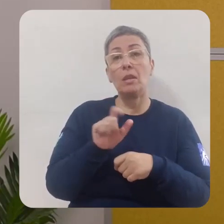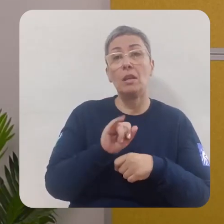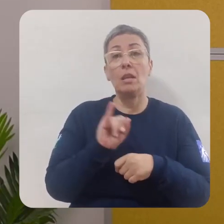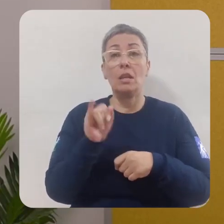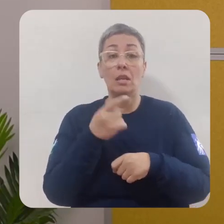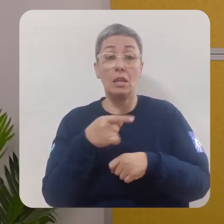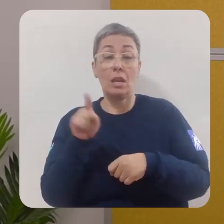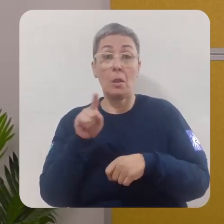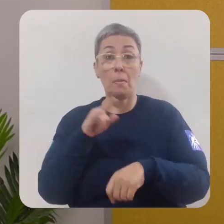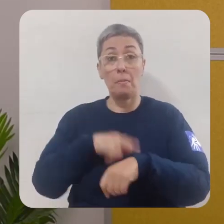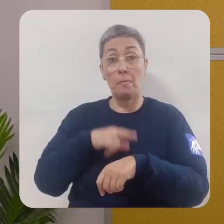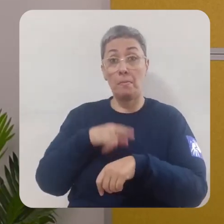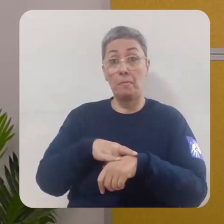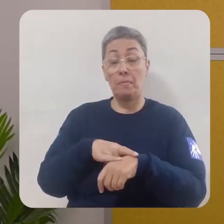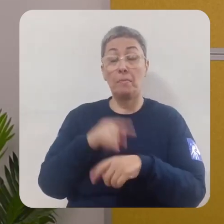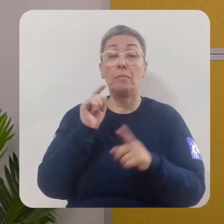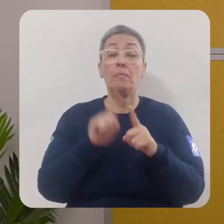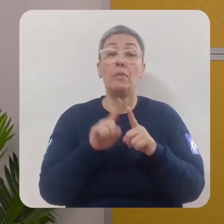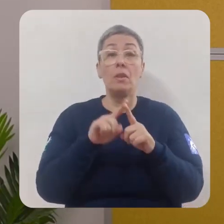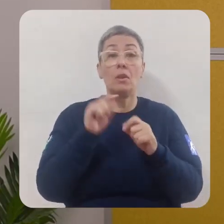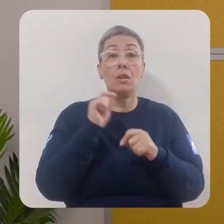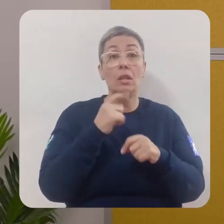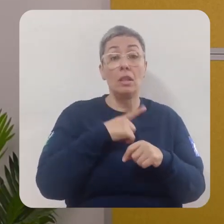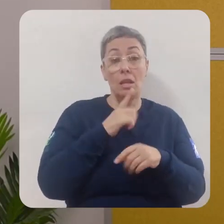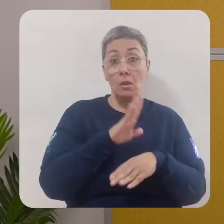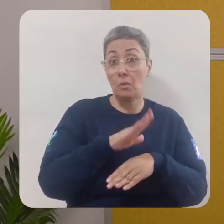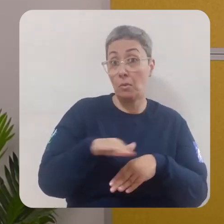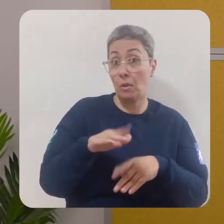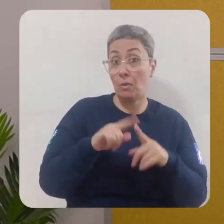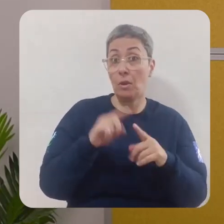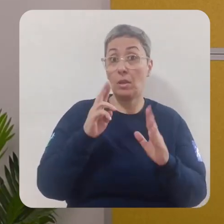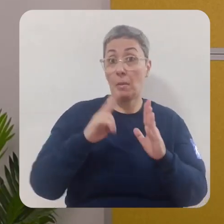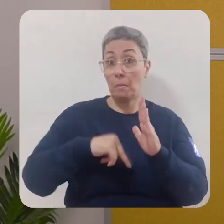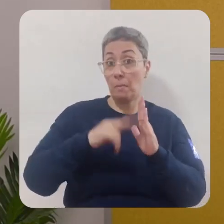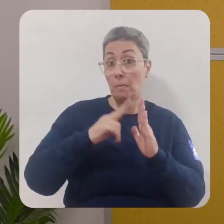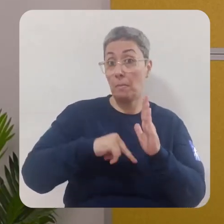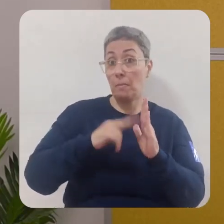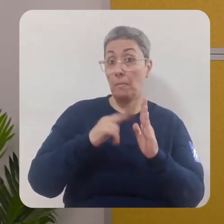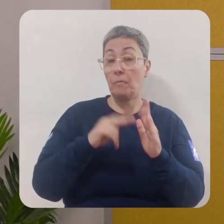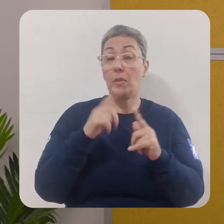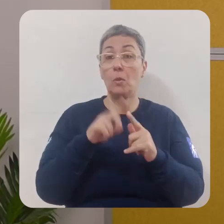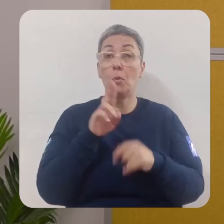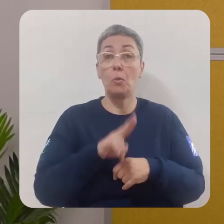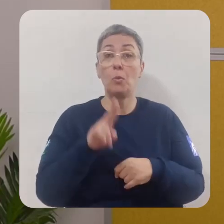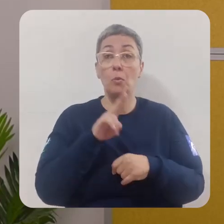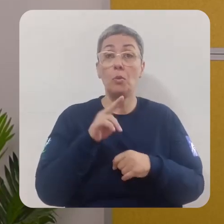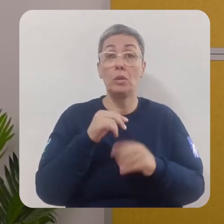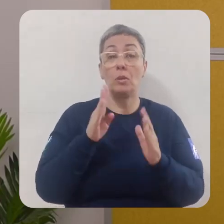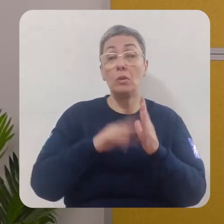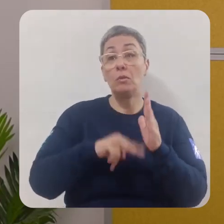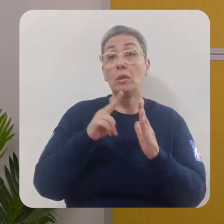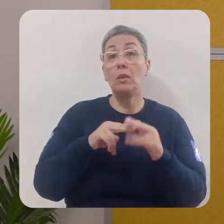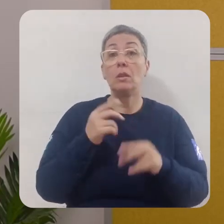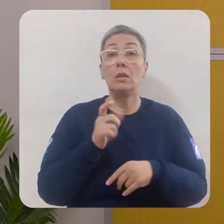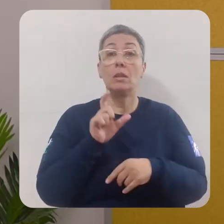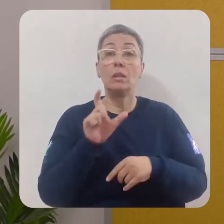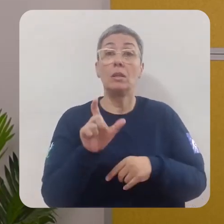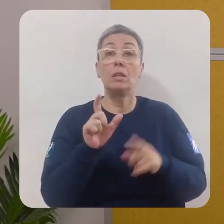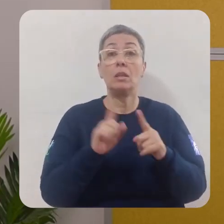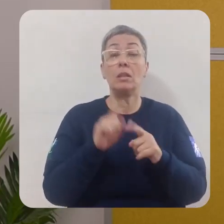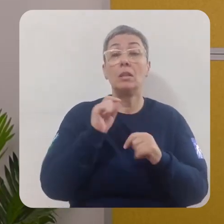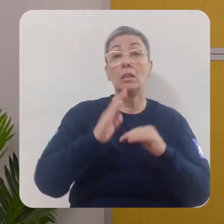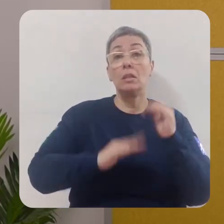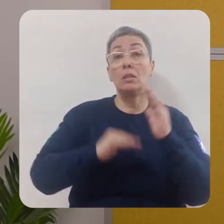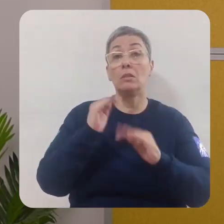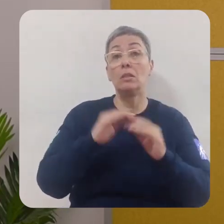impressa ir ao banheiro. Nós temos uma criança com pincel, utilizando tinta com a palavra